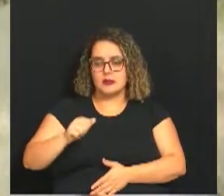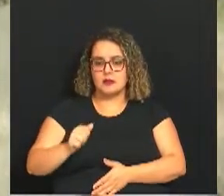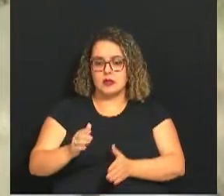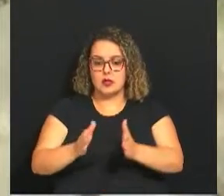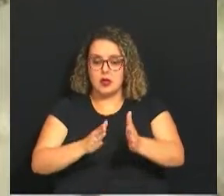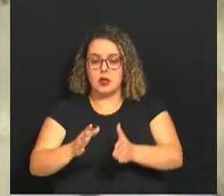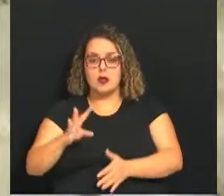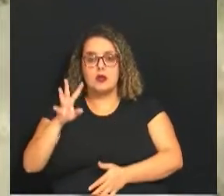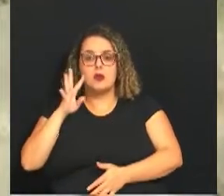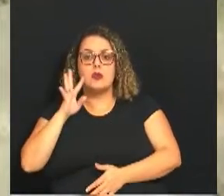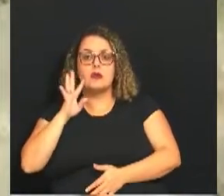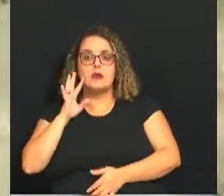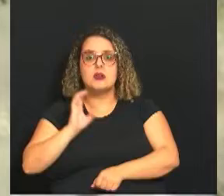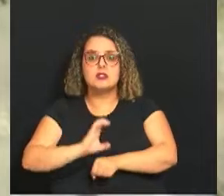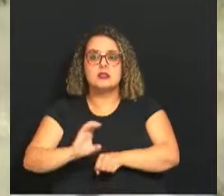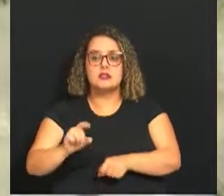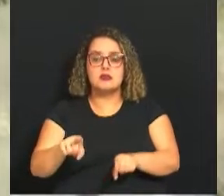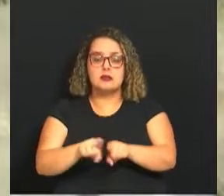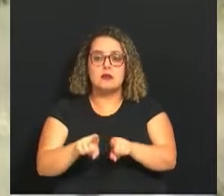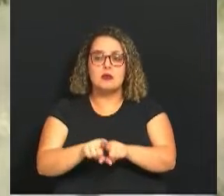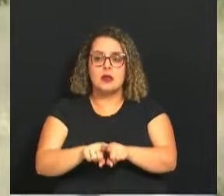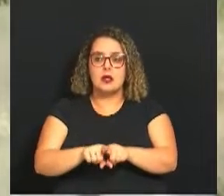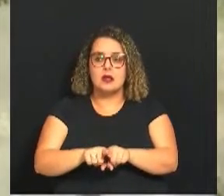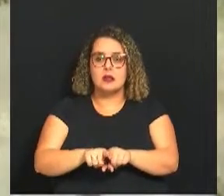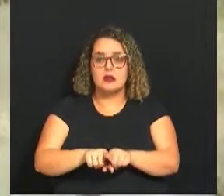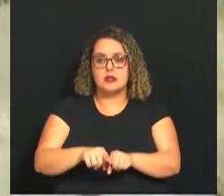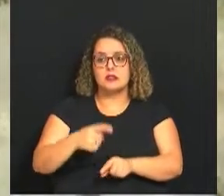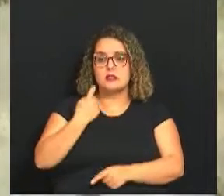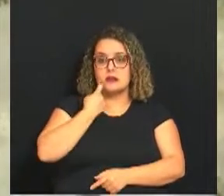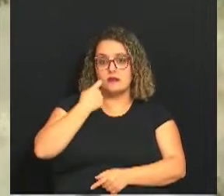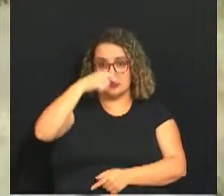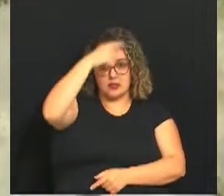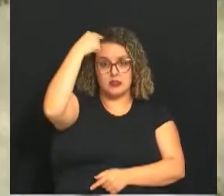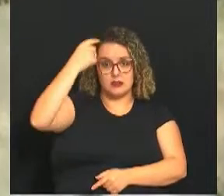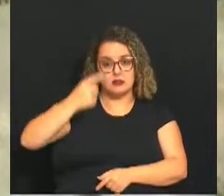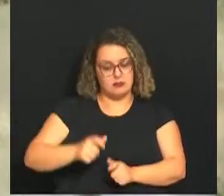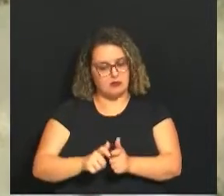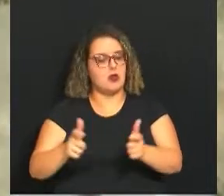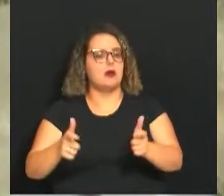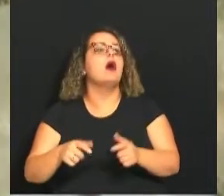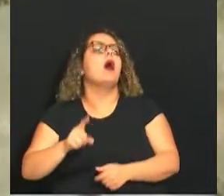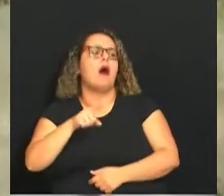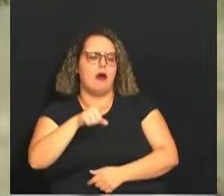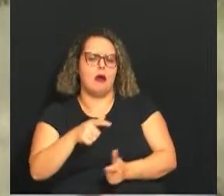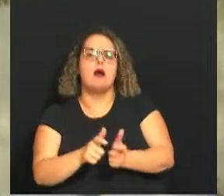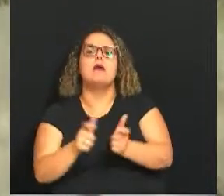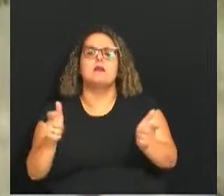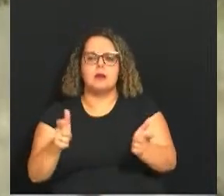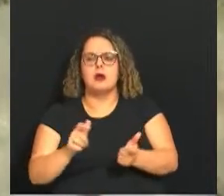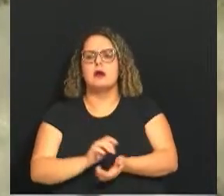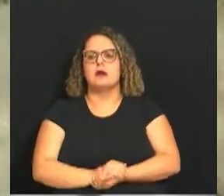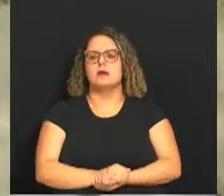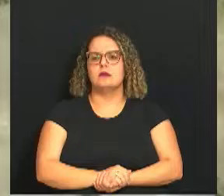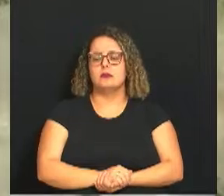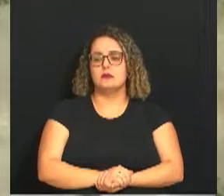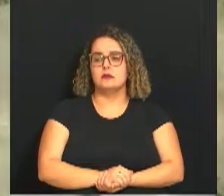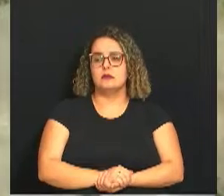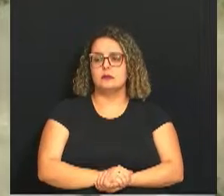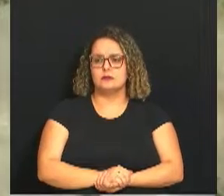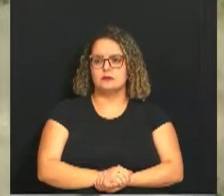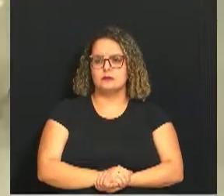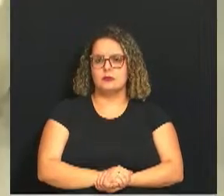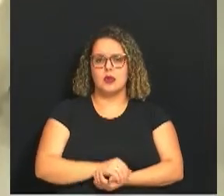sexta-feira santa a procura seja ainda maior, né? É bastante maior, mas agora... Aí cresce quanto, mais ou menos? Uns 80%? Vai ter